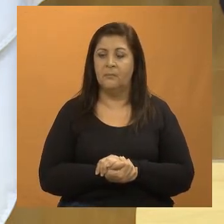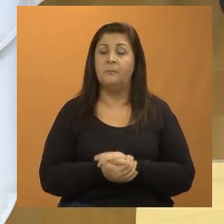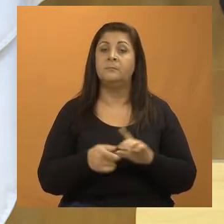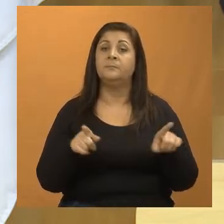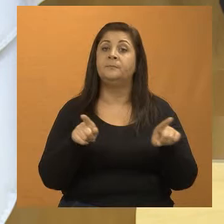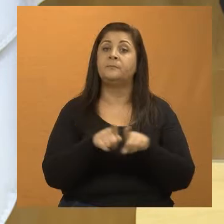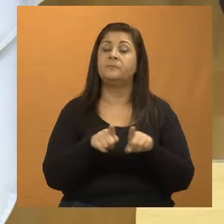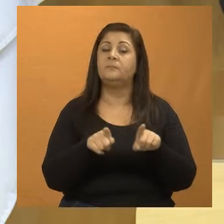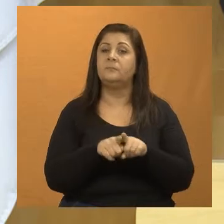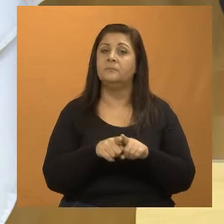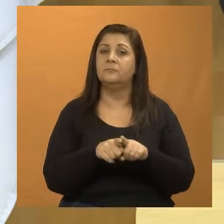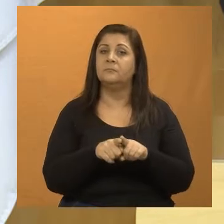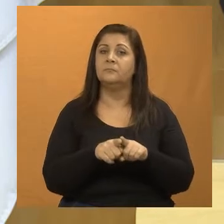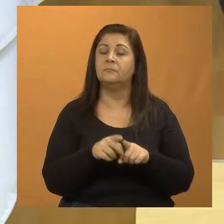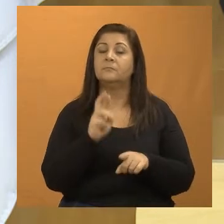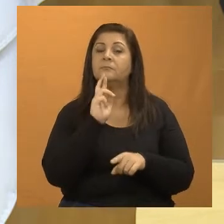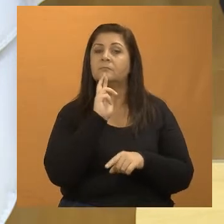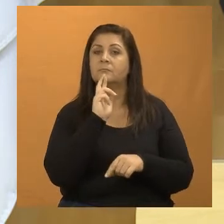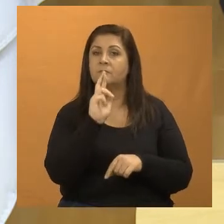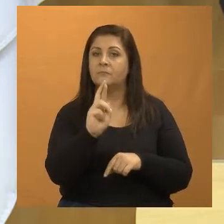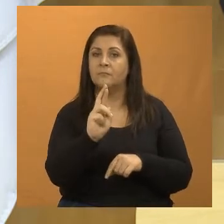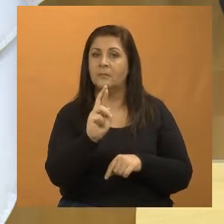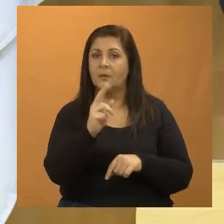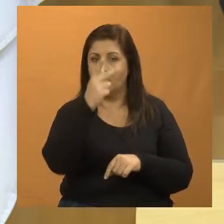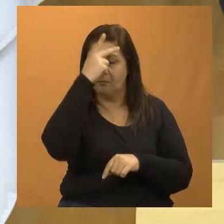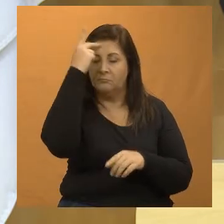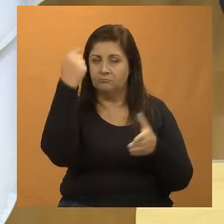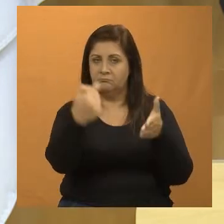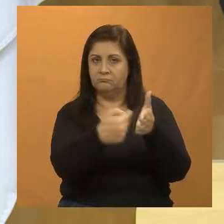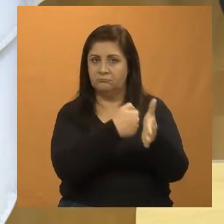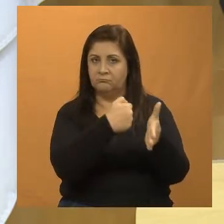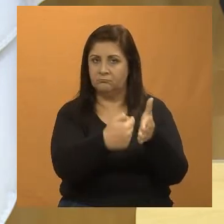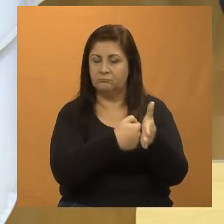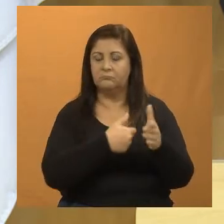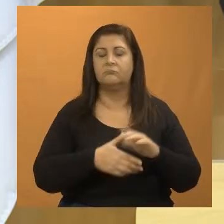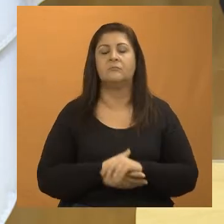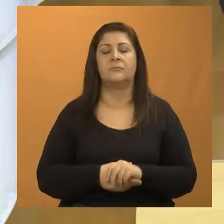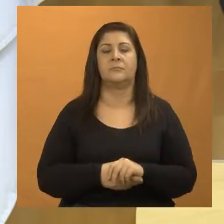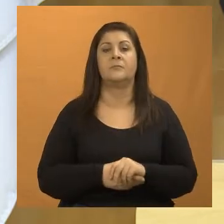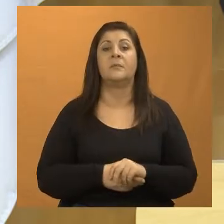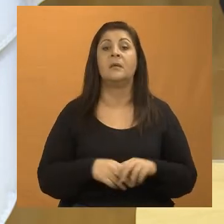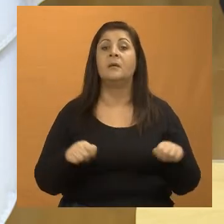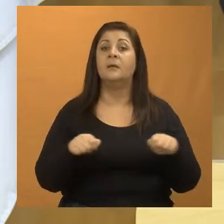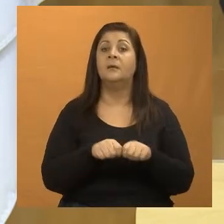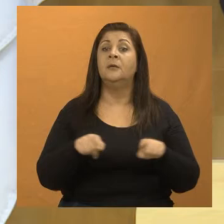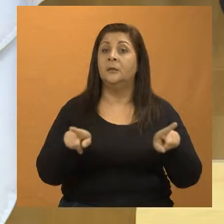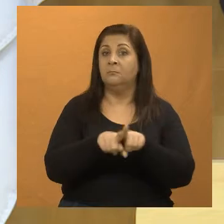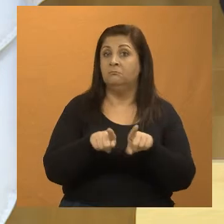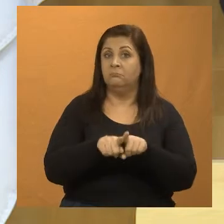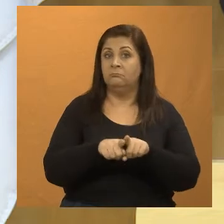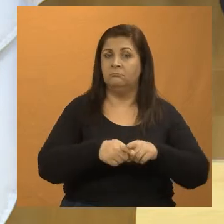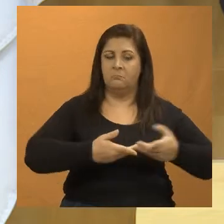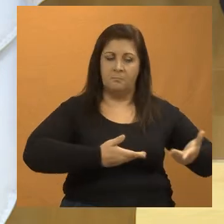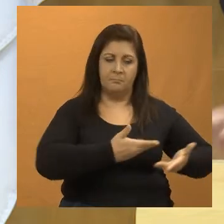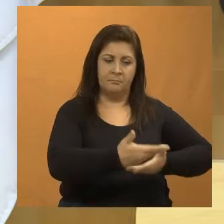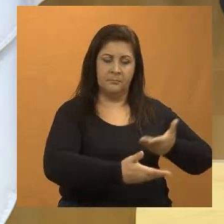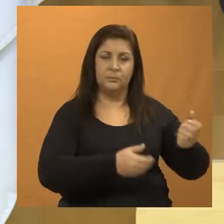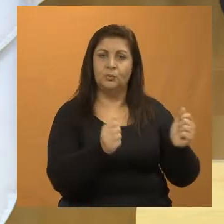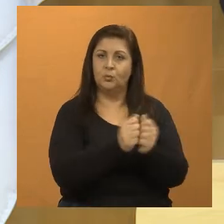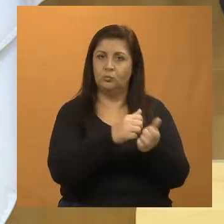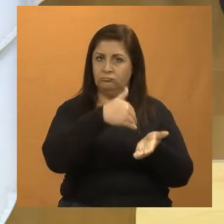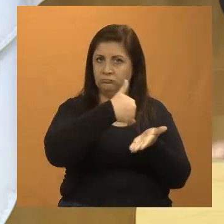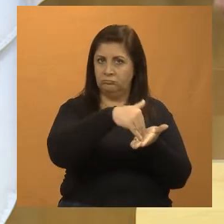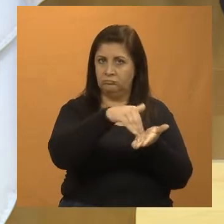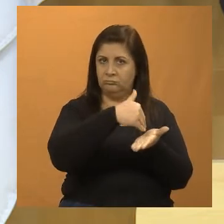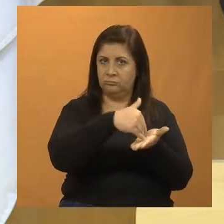Também, respondendo um outro questionamento, foram realizados, através de parceria, junto com a Secretaria de